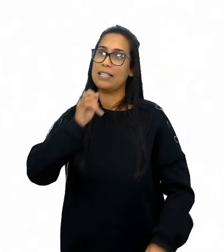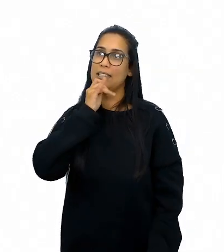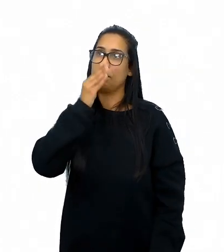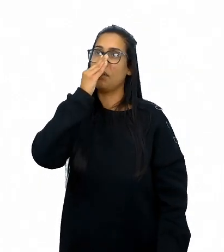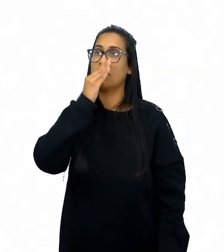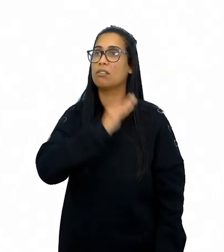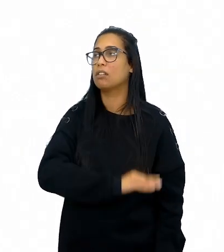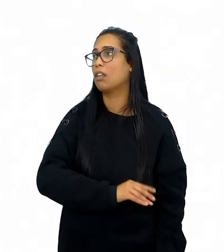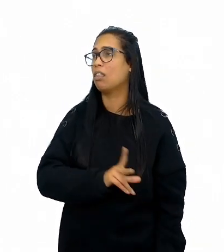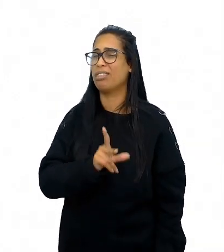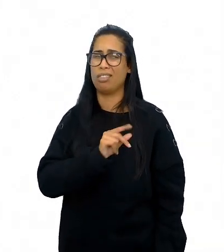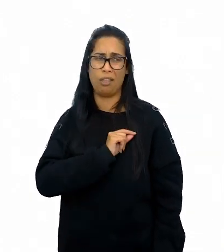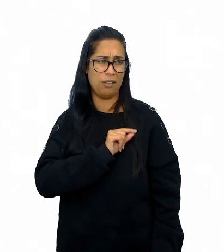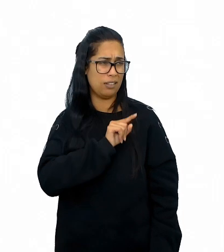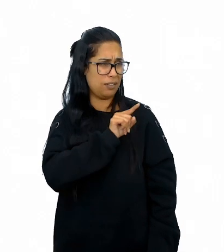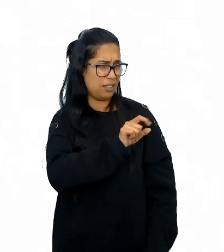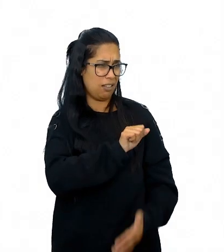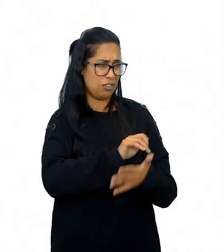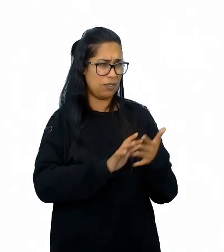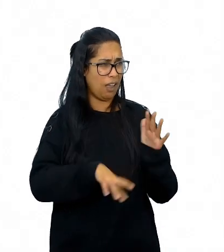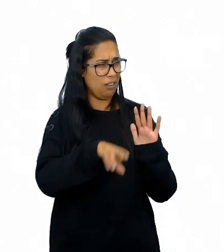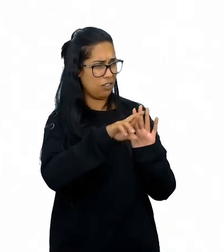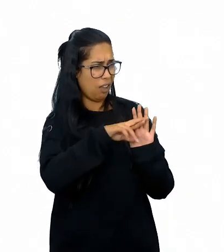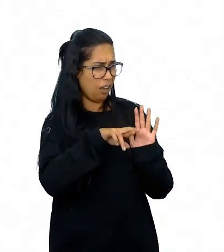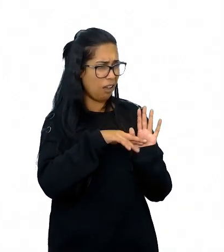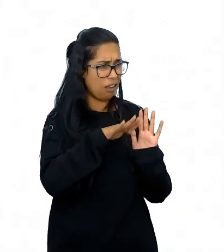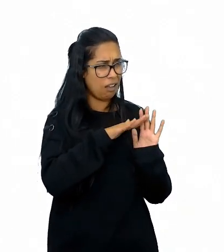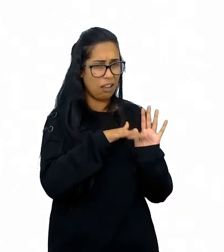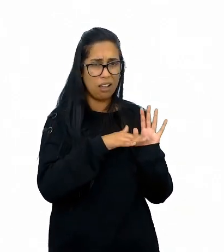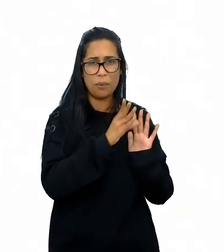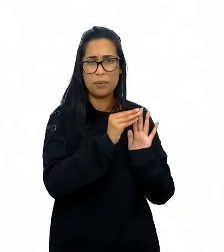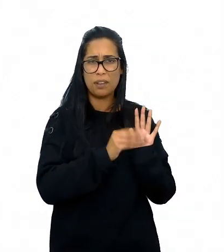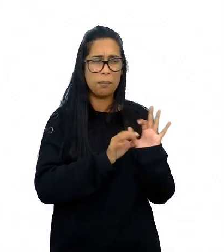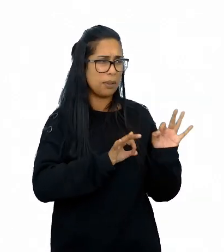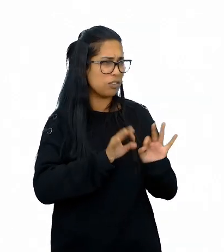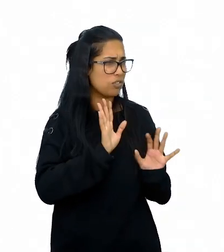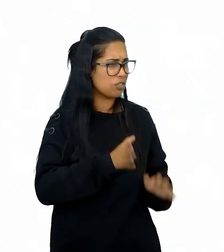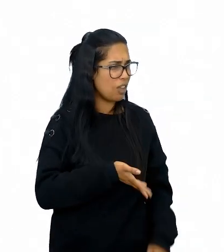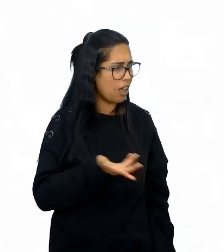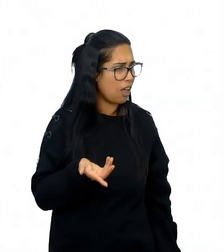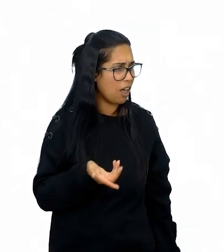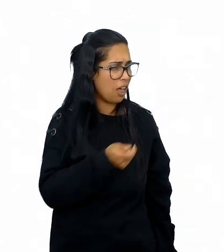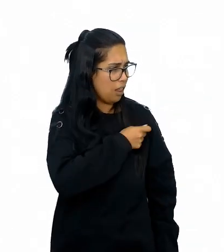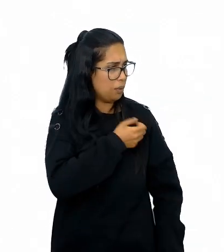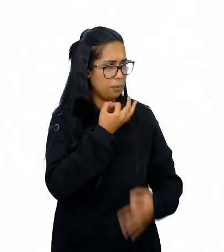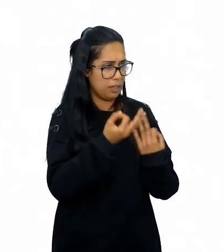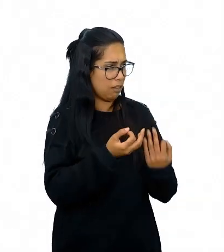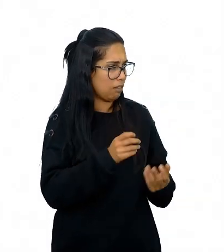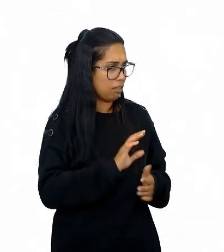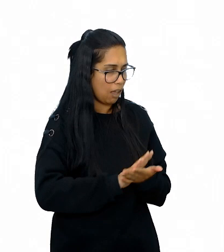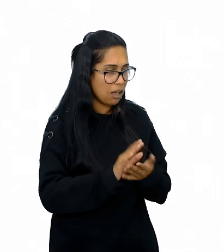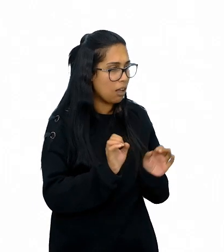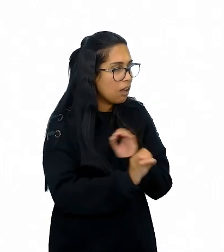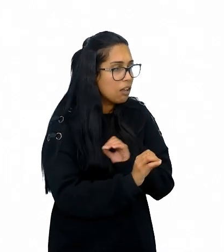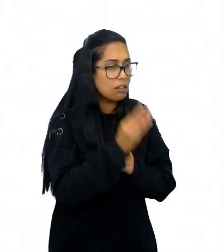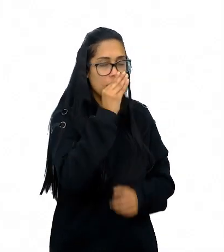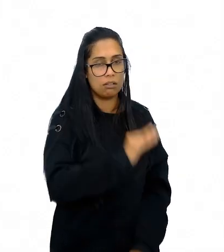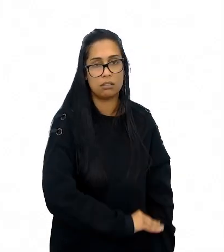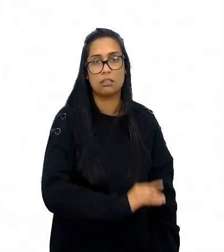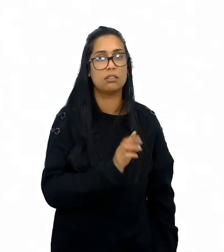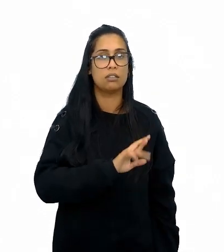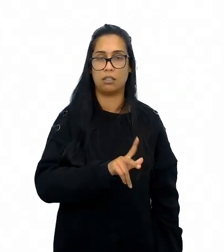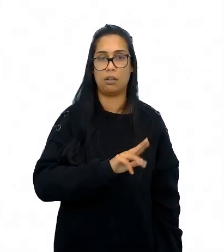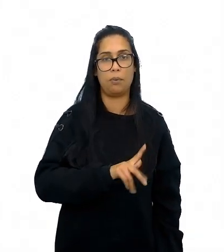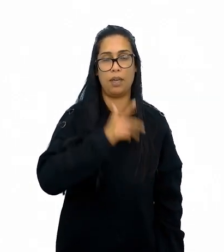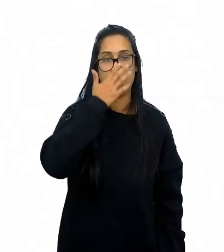atividade pode ser muito, sim, importante e relevante para os estudantes, porque eles gostam muito de participar de atividades assim.